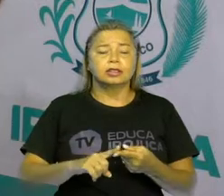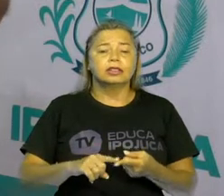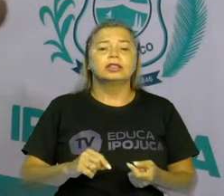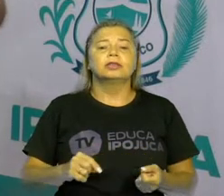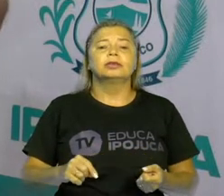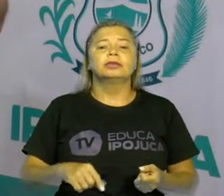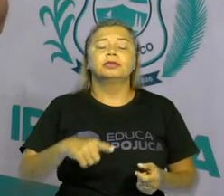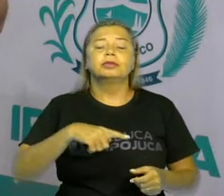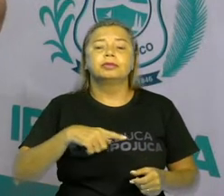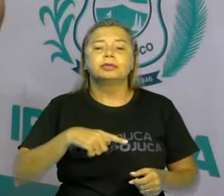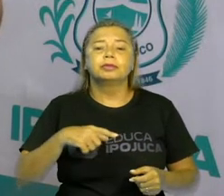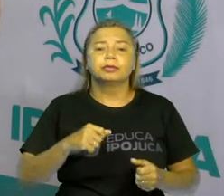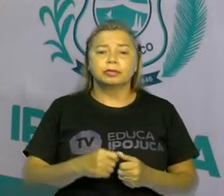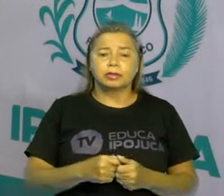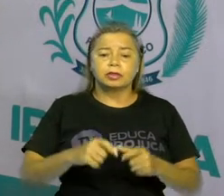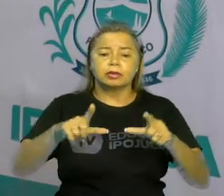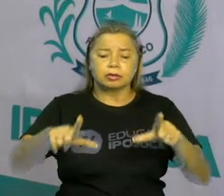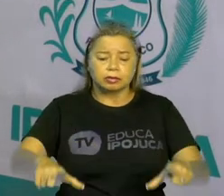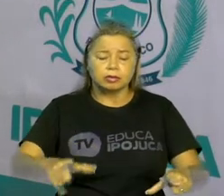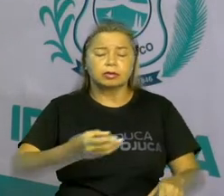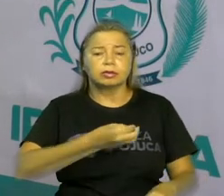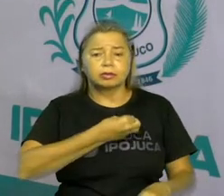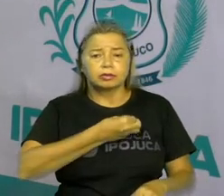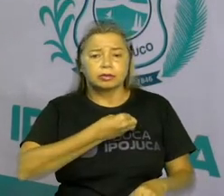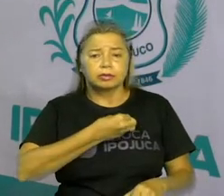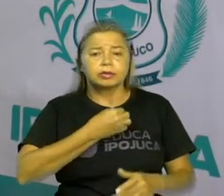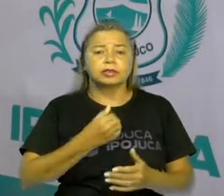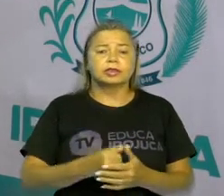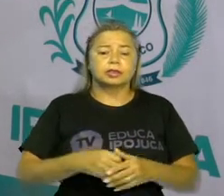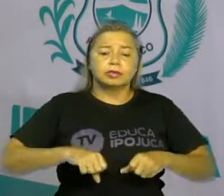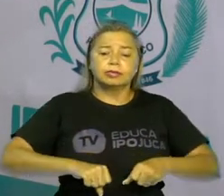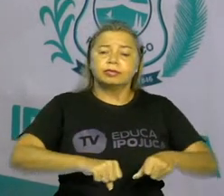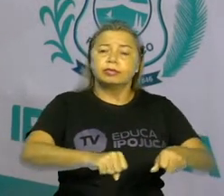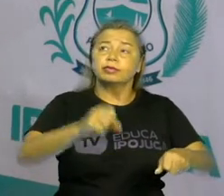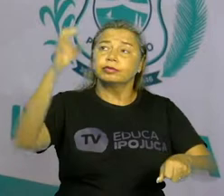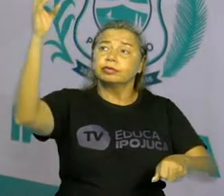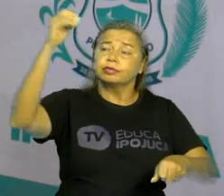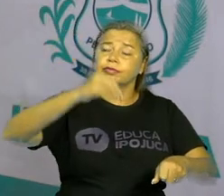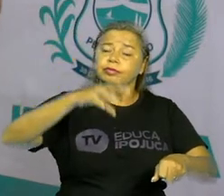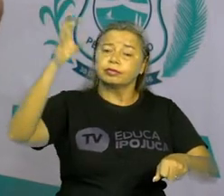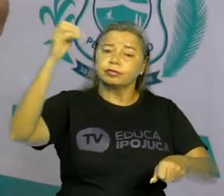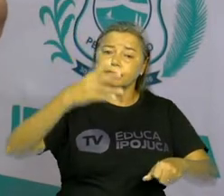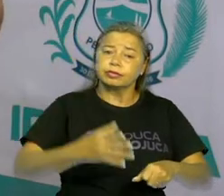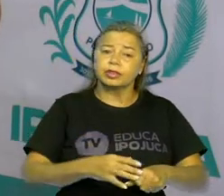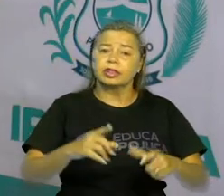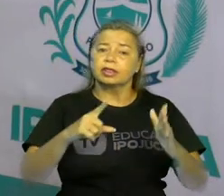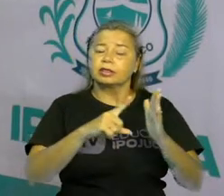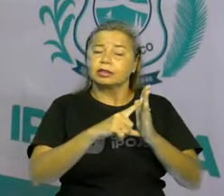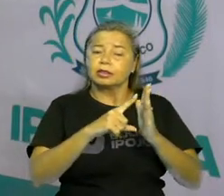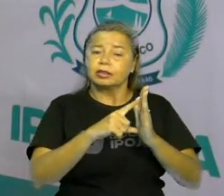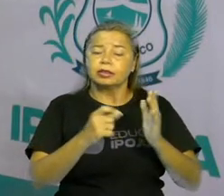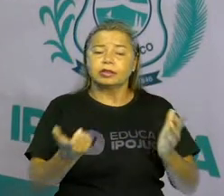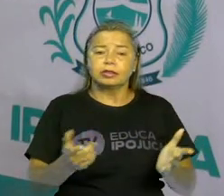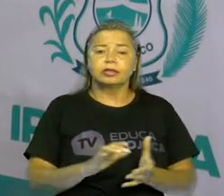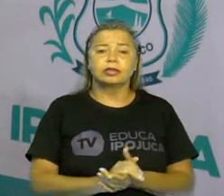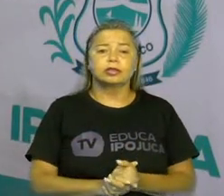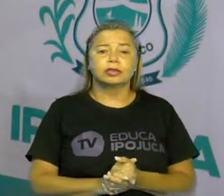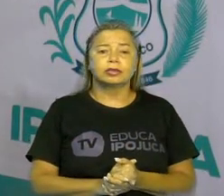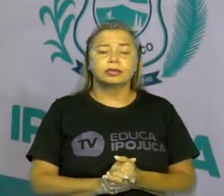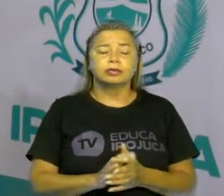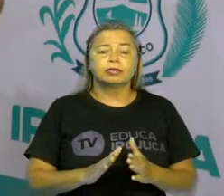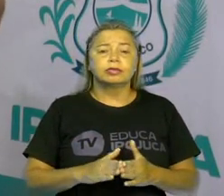lojas, supermercado, certo, crianças? Então, assim como eu acabei de falar,